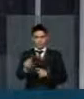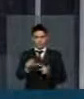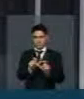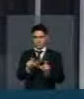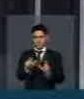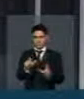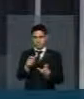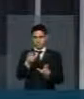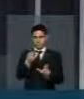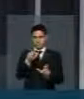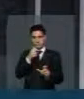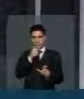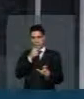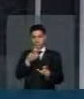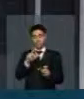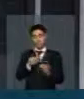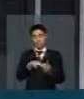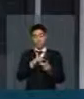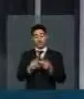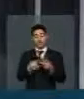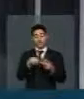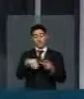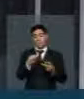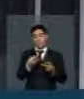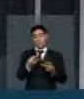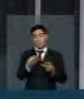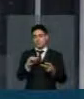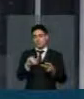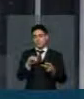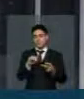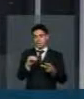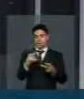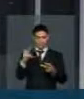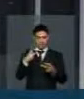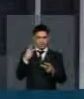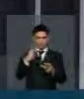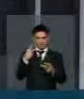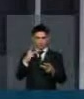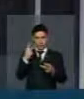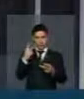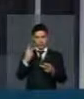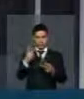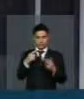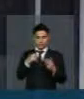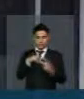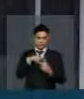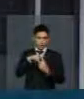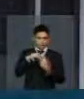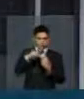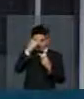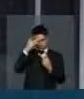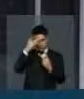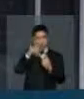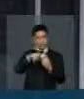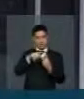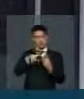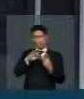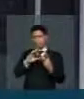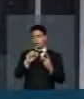o Marcelo Brentano, que é vereador de Teutônia, que está aqui, dois vereadores, o Claudio Amir